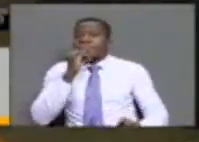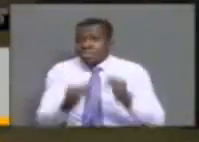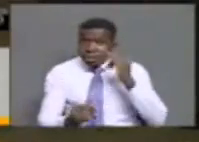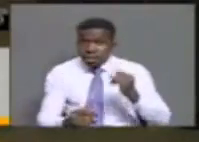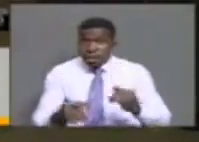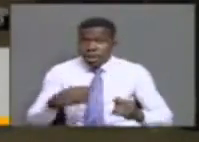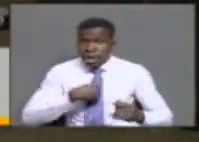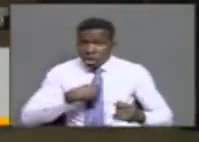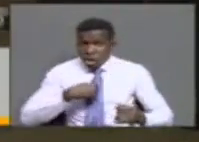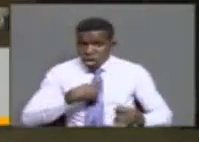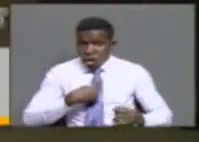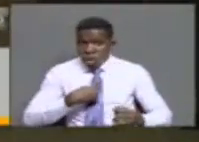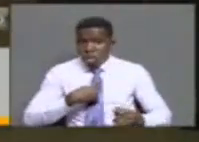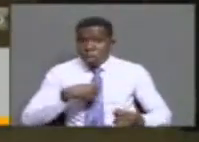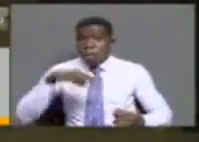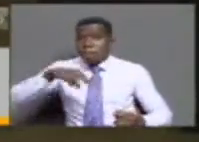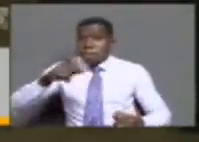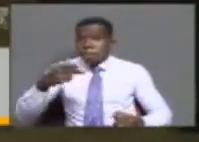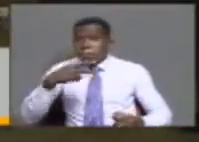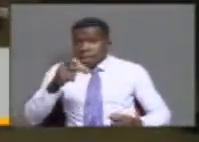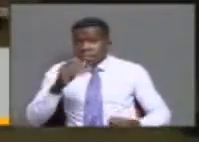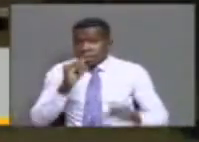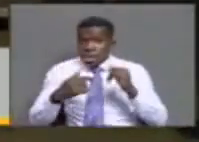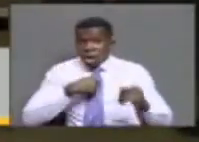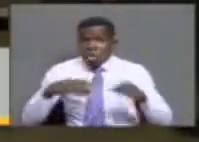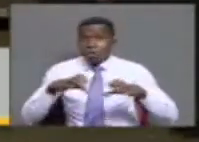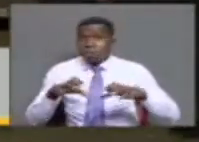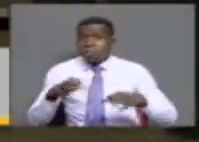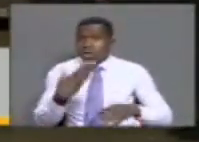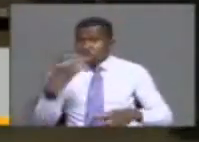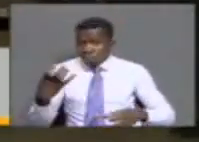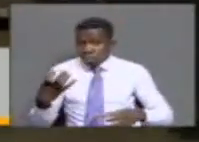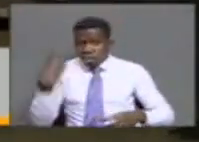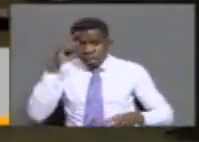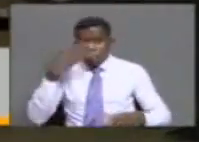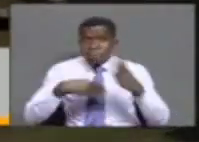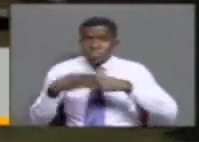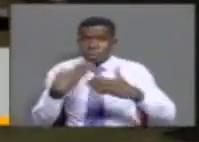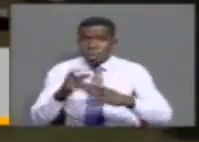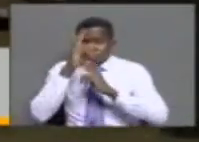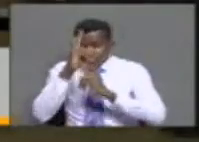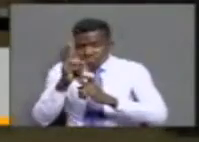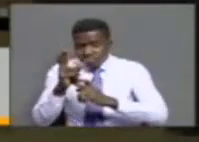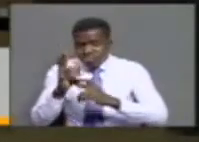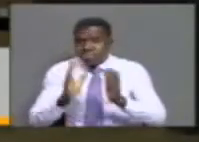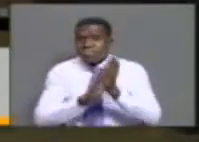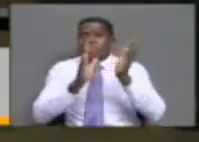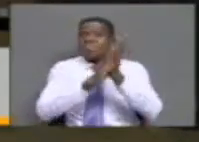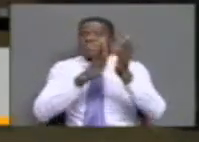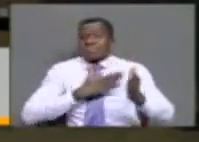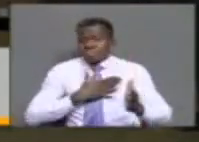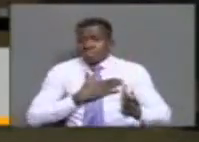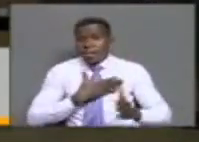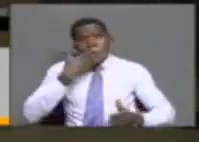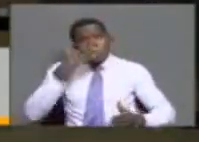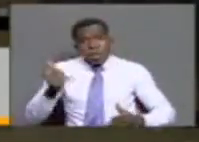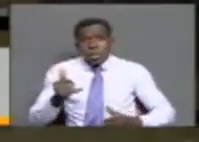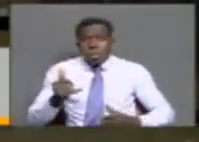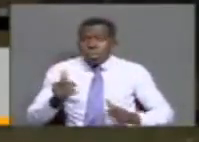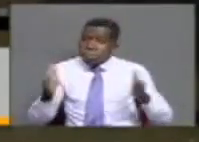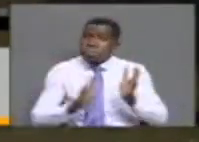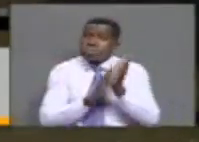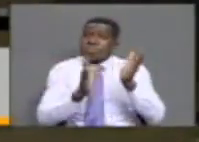da Mata Morisca, fiz alguma coisa nesta terra que é digno de reconhecimento, convém que me reconheçam já agora que estou